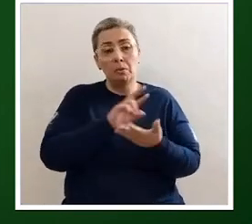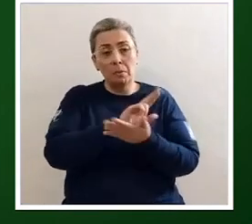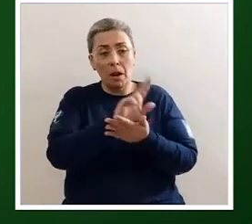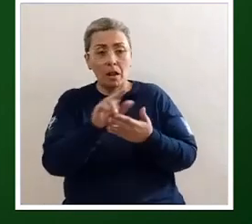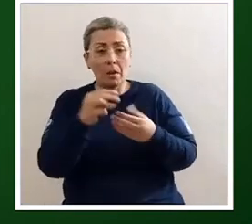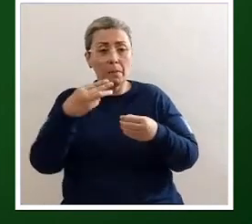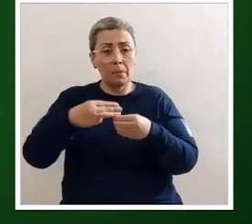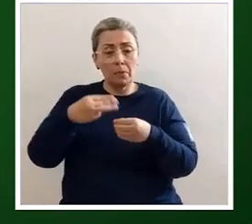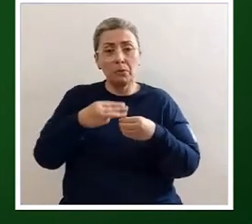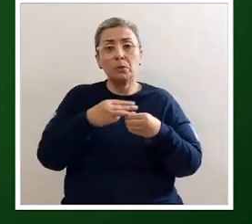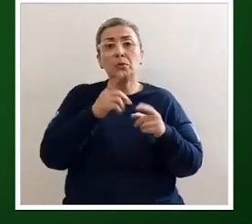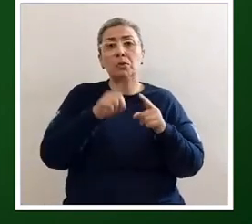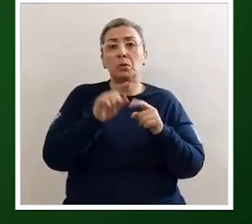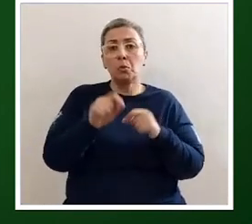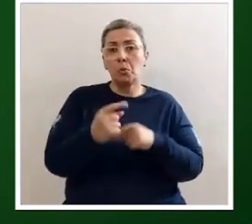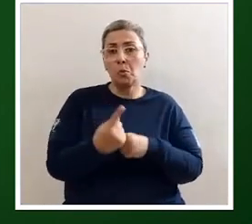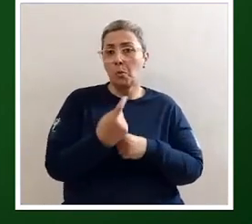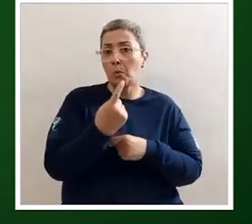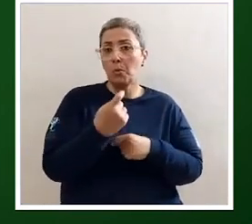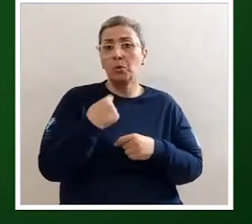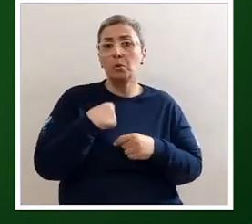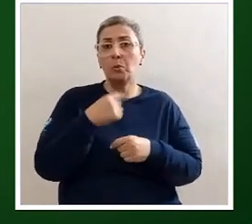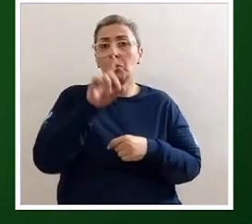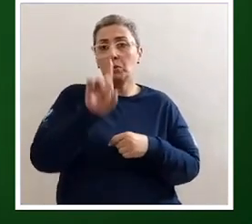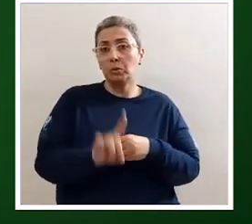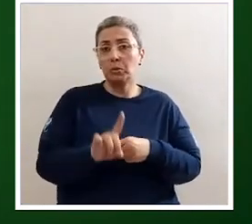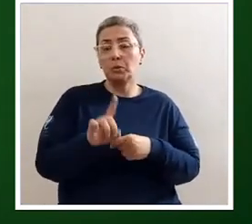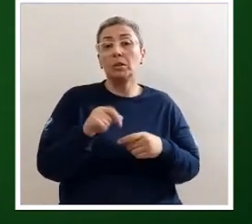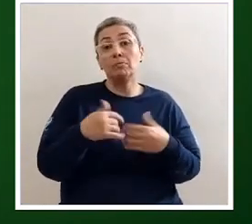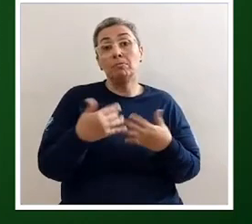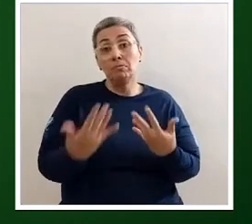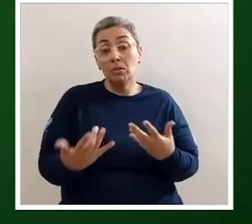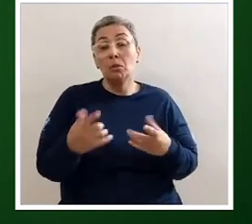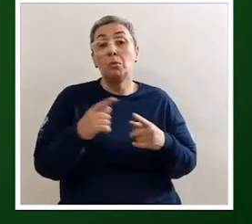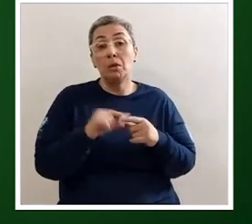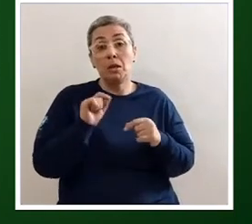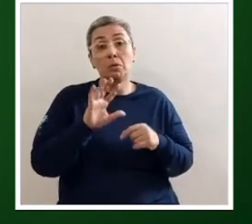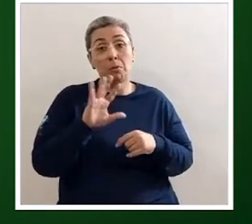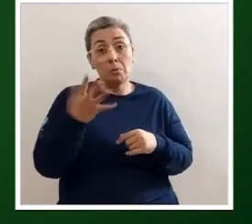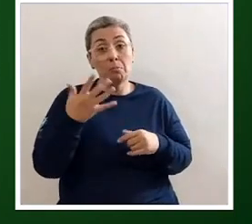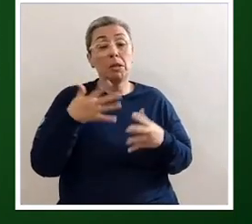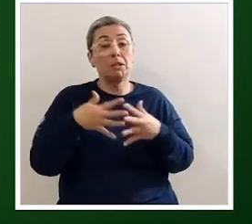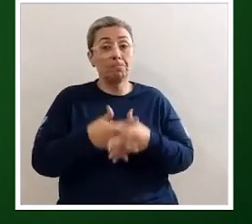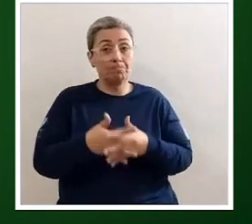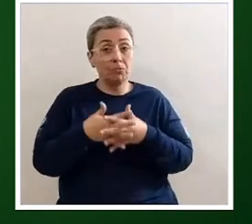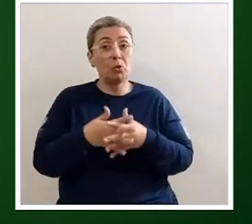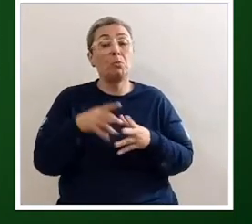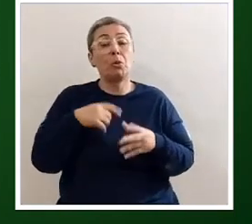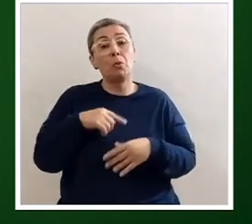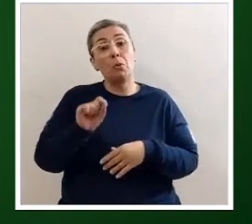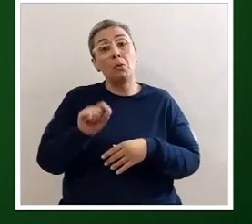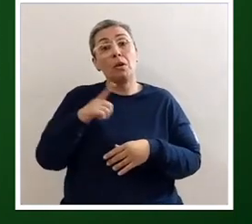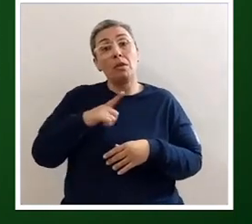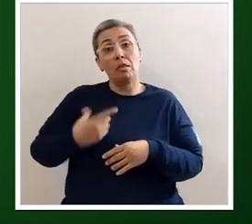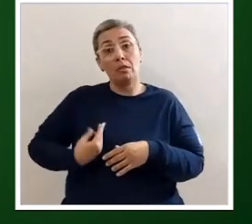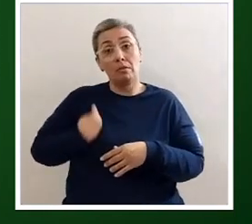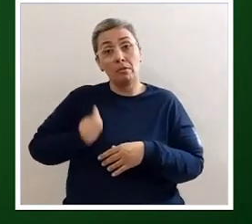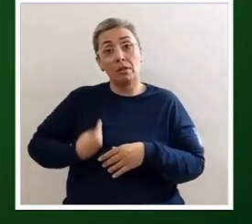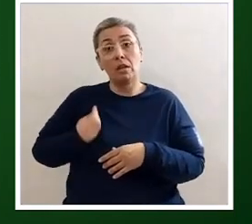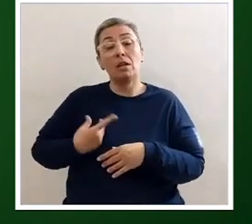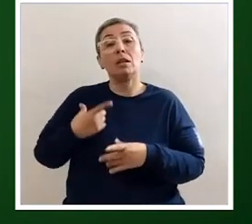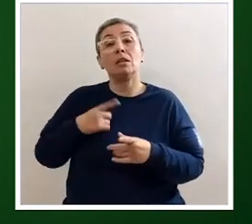vários municípios uma única diretoria enfim é uma situação um pouco mais complexa do que aquela que você